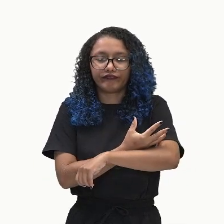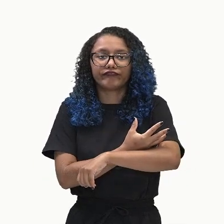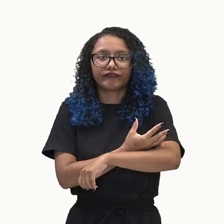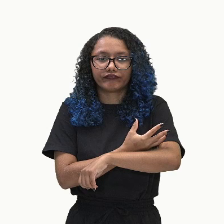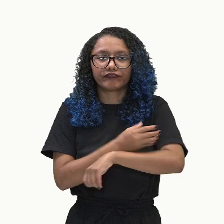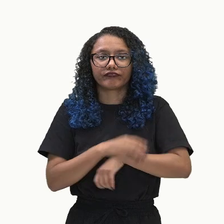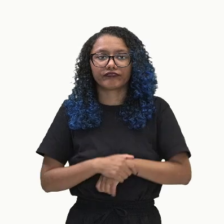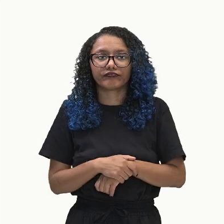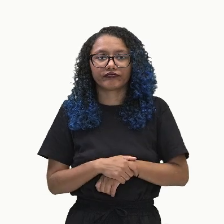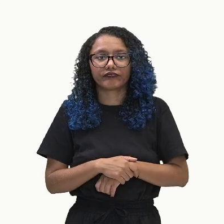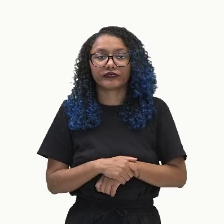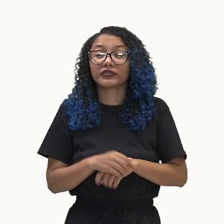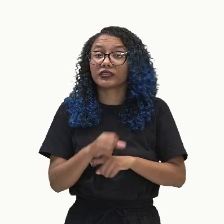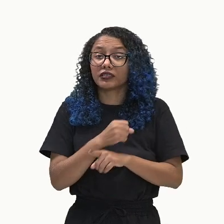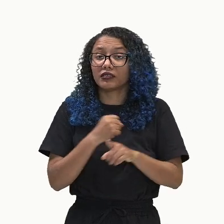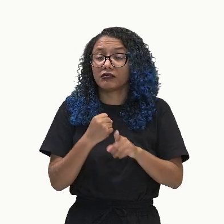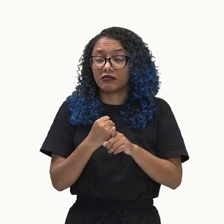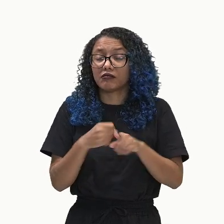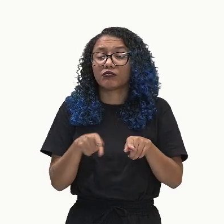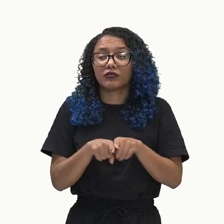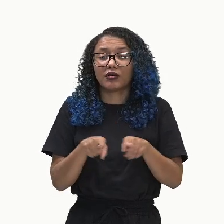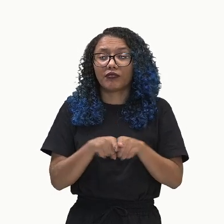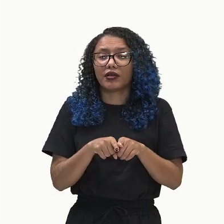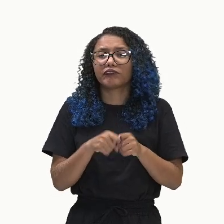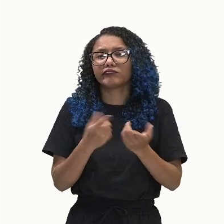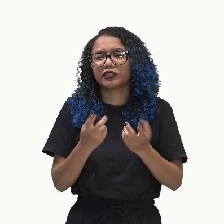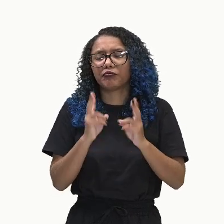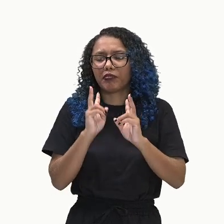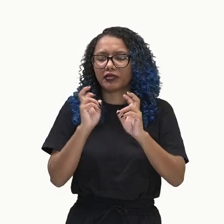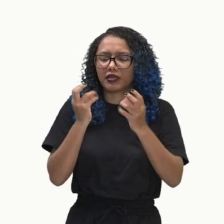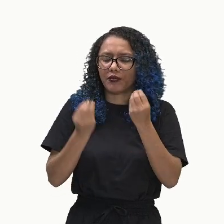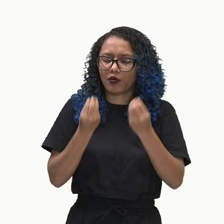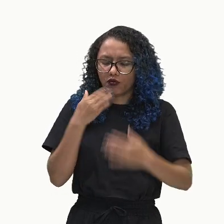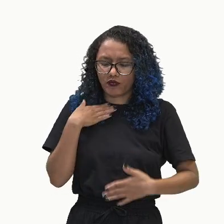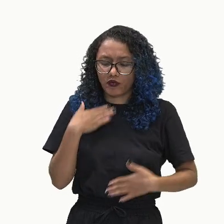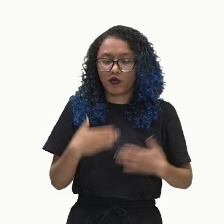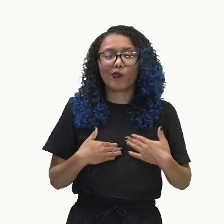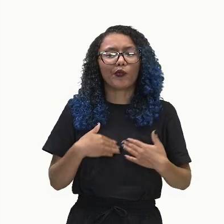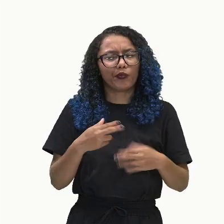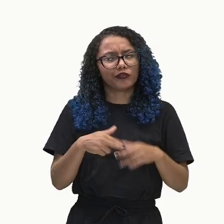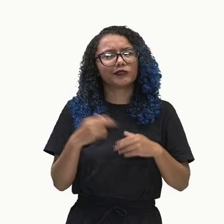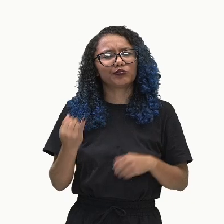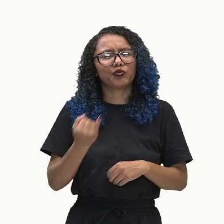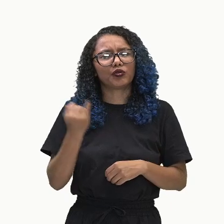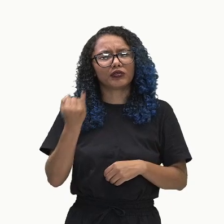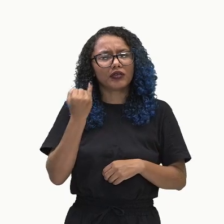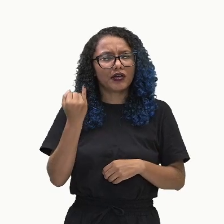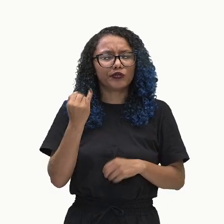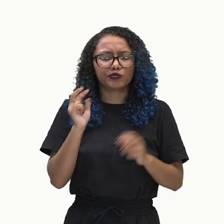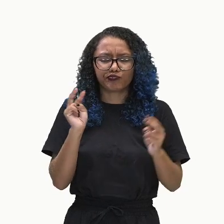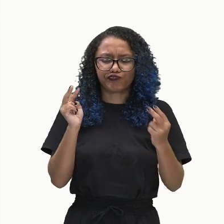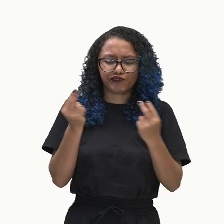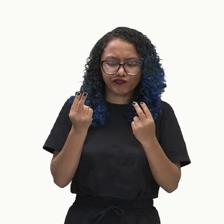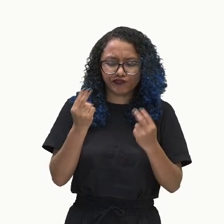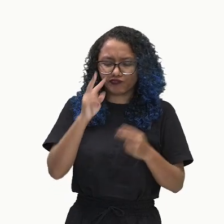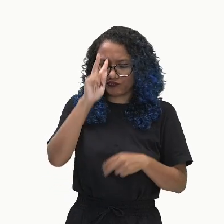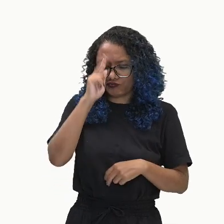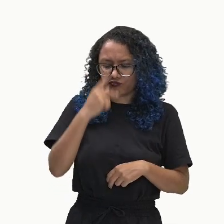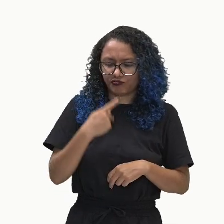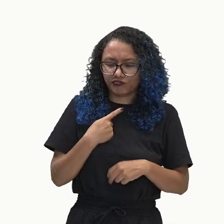ter consciência do nosso corpo e é muito importante nos conhecermos para que nós possamos